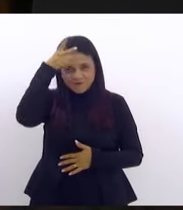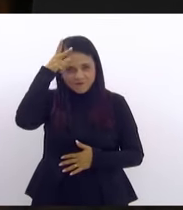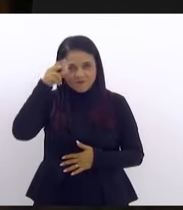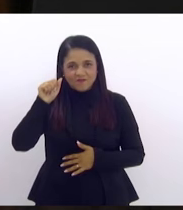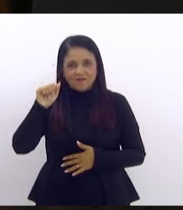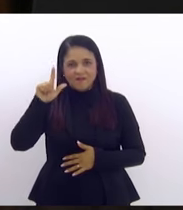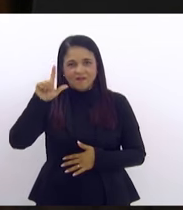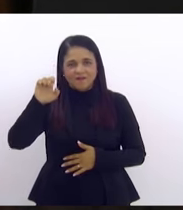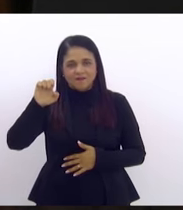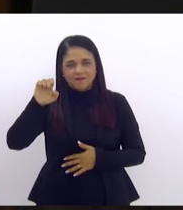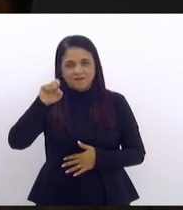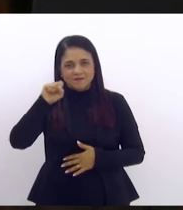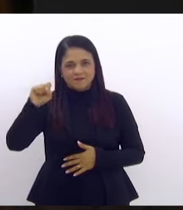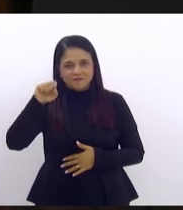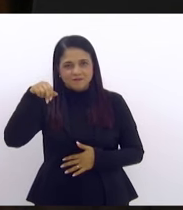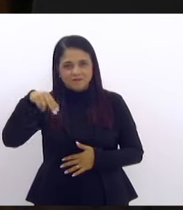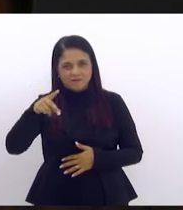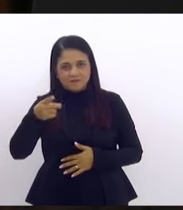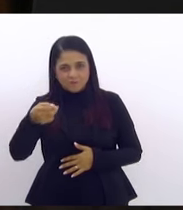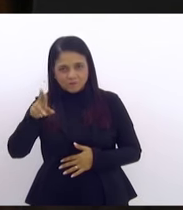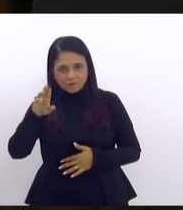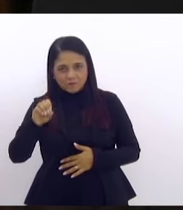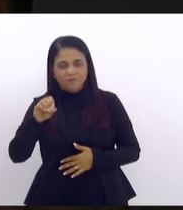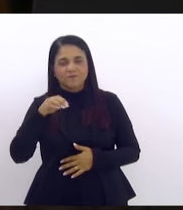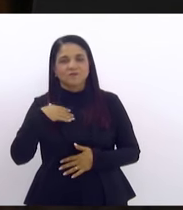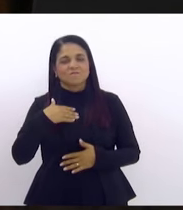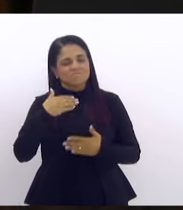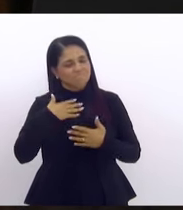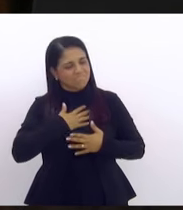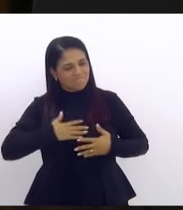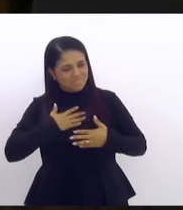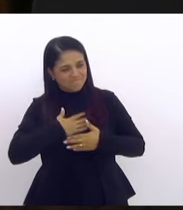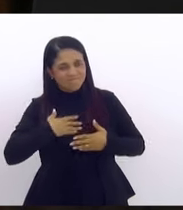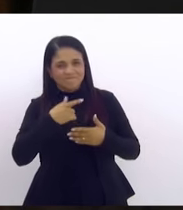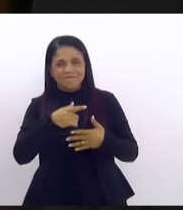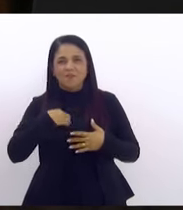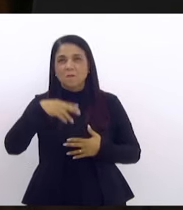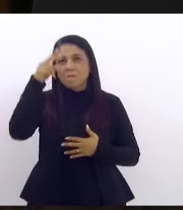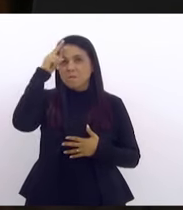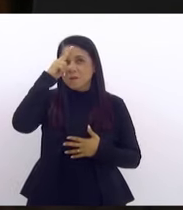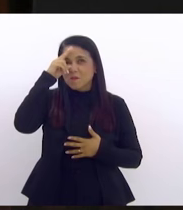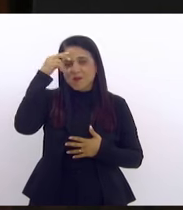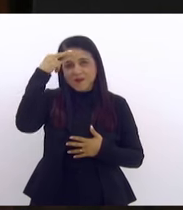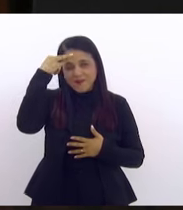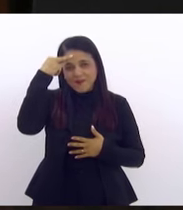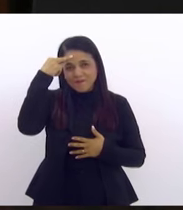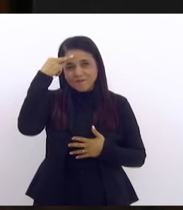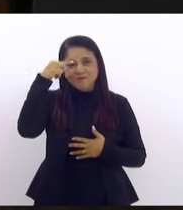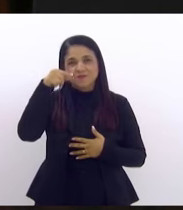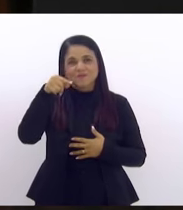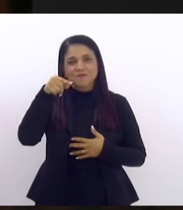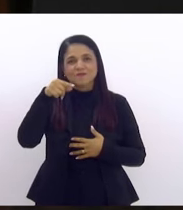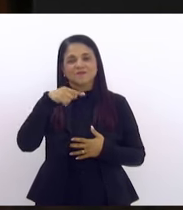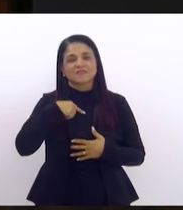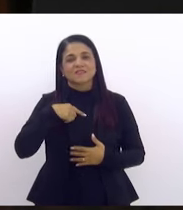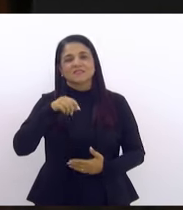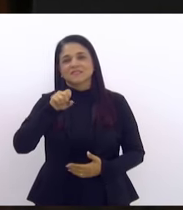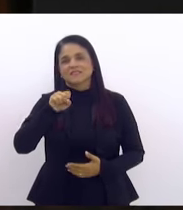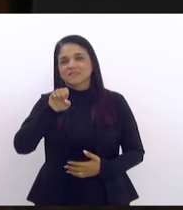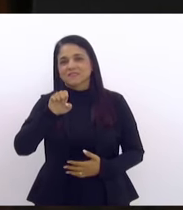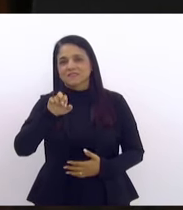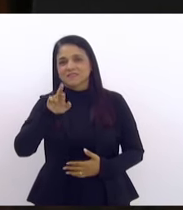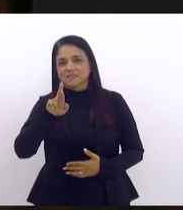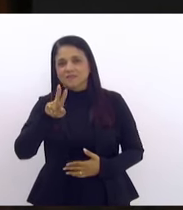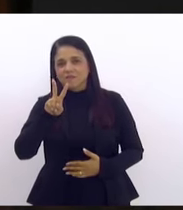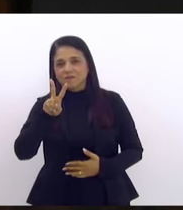bem-vindo a este parlamento. Prazer muito grande te ver aqui. Sempre vem à memória do nosso saudoso Serfiotti, que Deus o tenha no